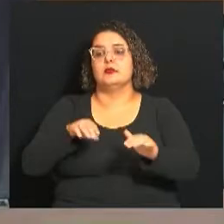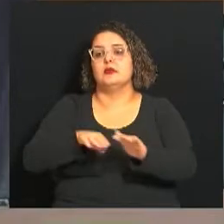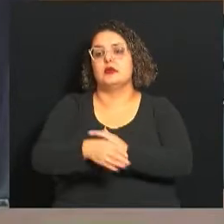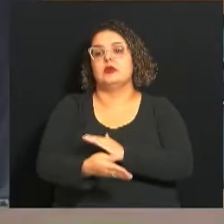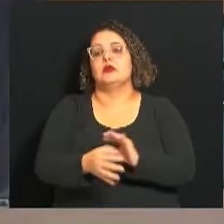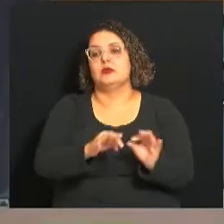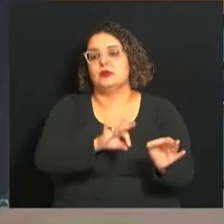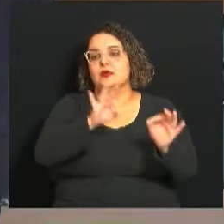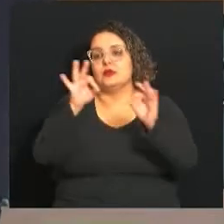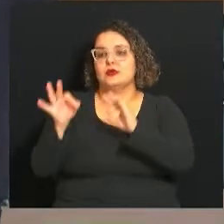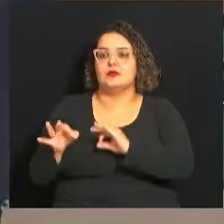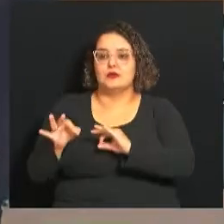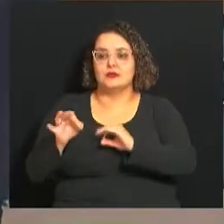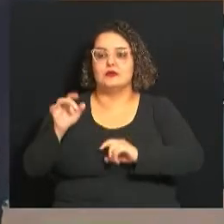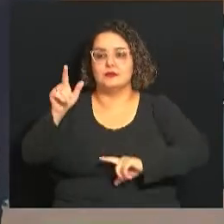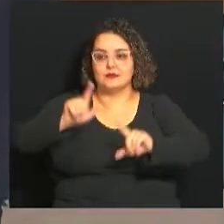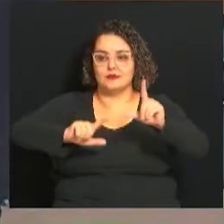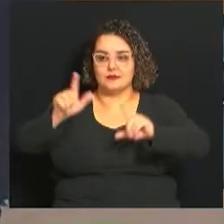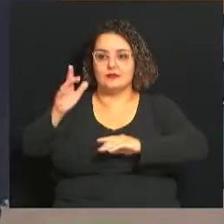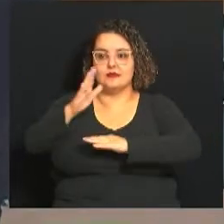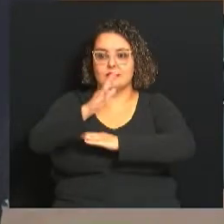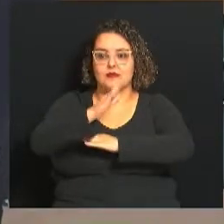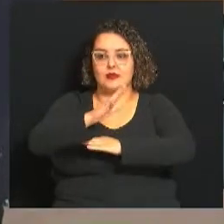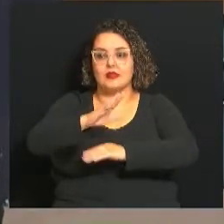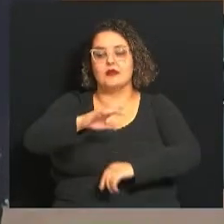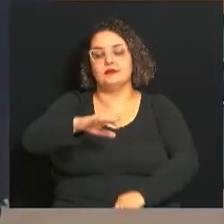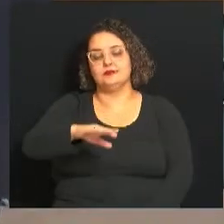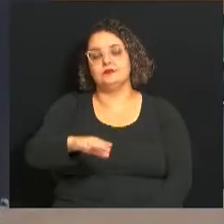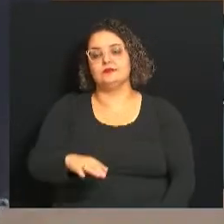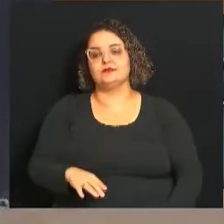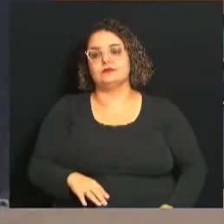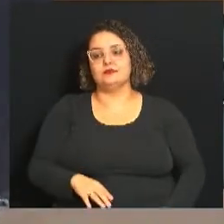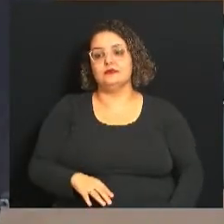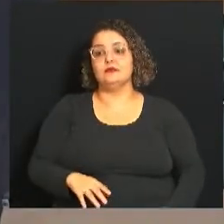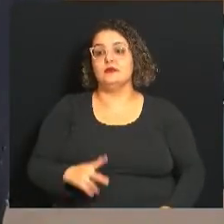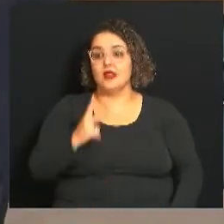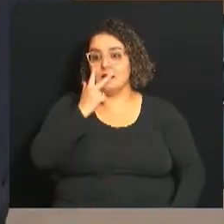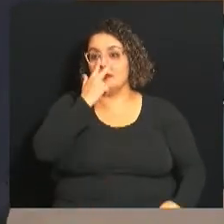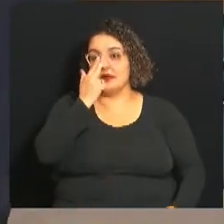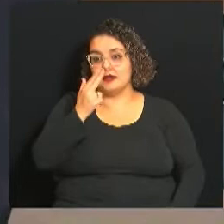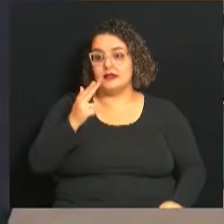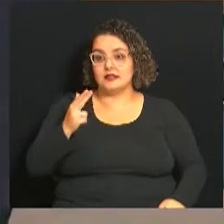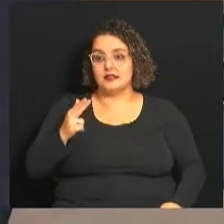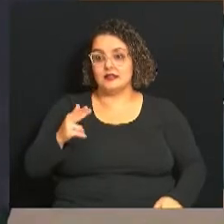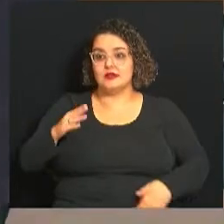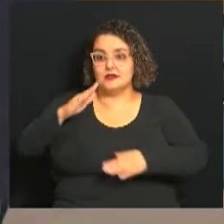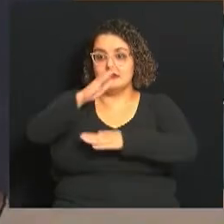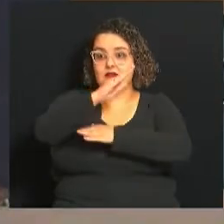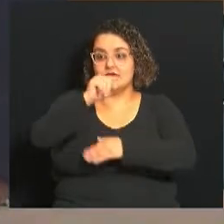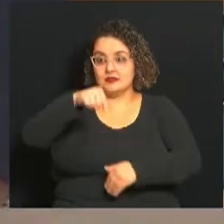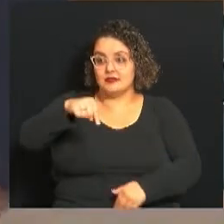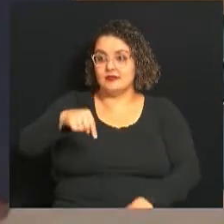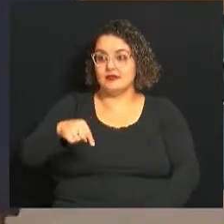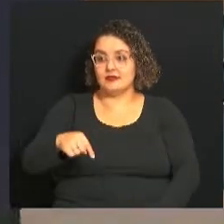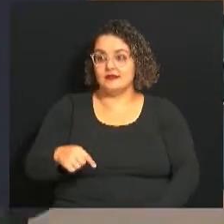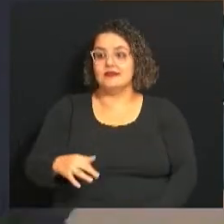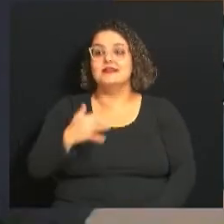as transmissões da TV Câmara Campinas, está bem parecido com o plenário da Câmara Municipal, não é? Até tá com as